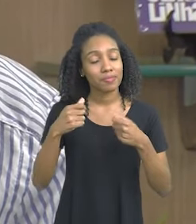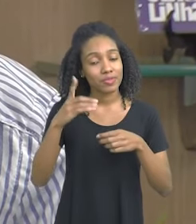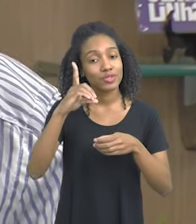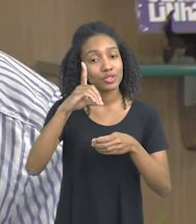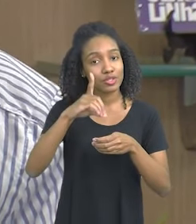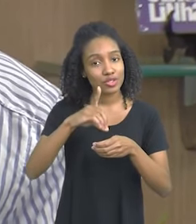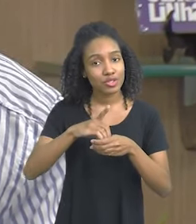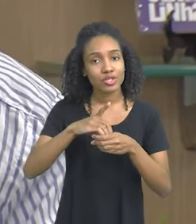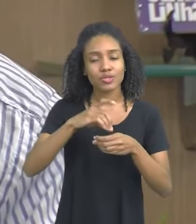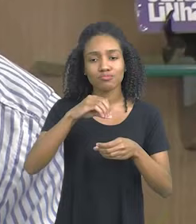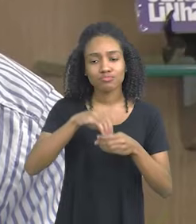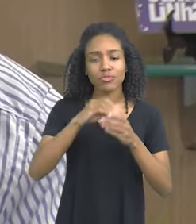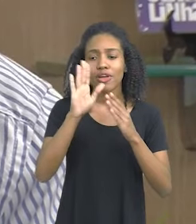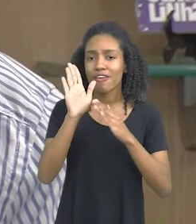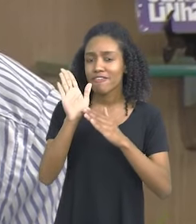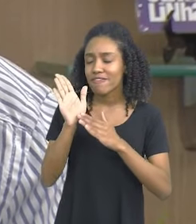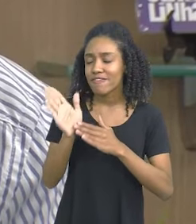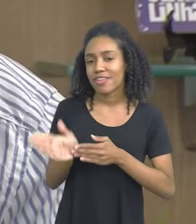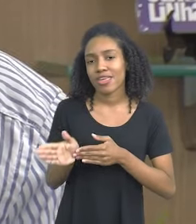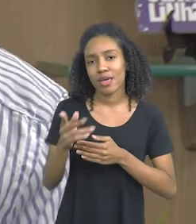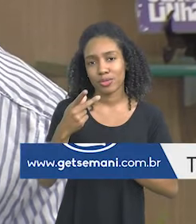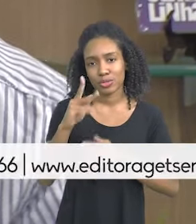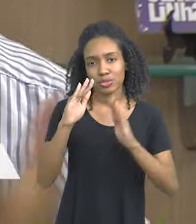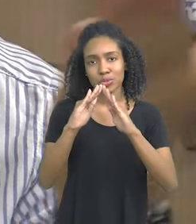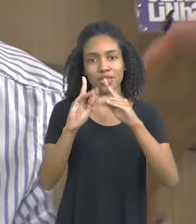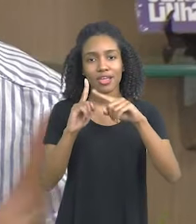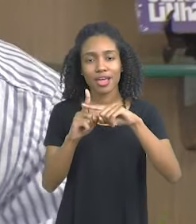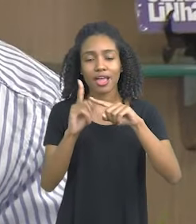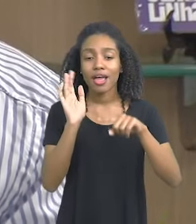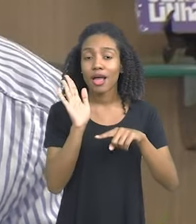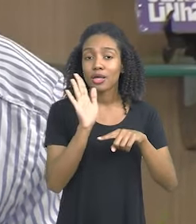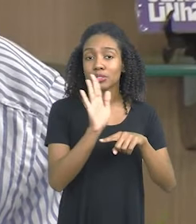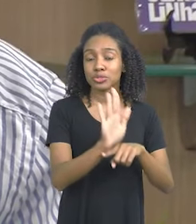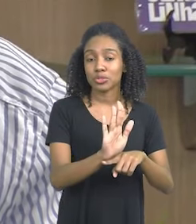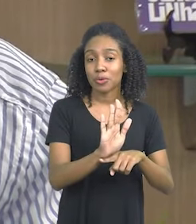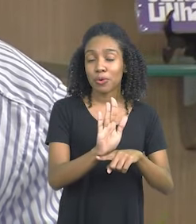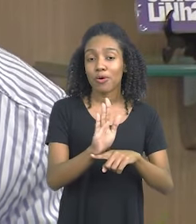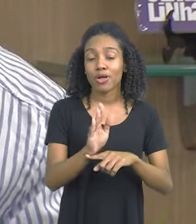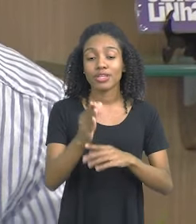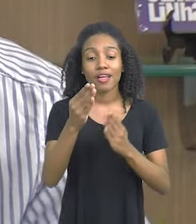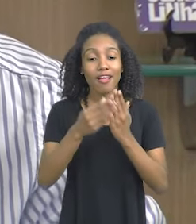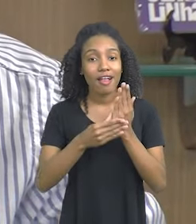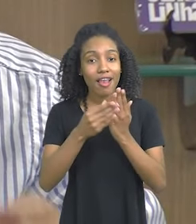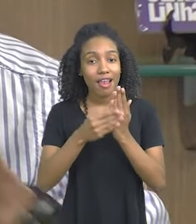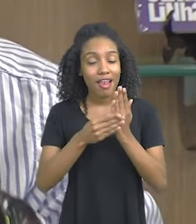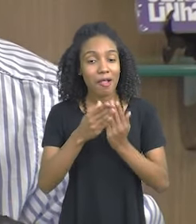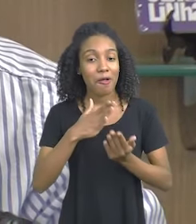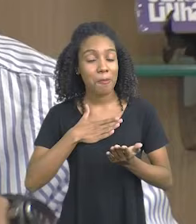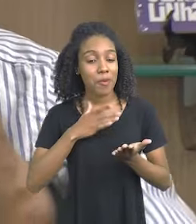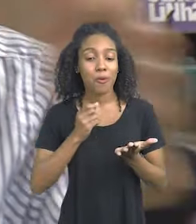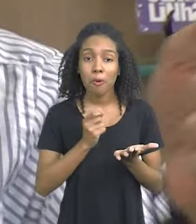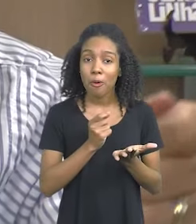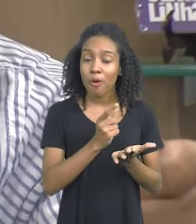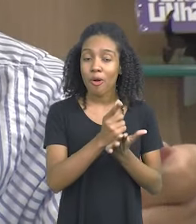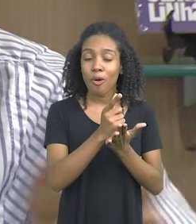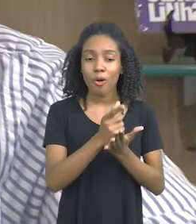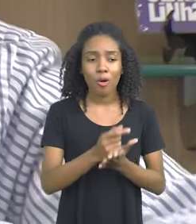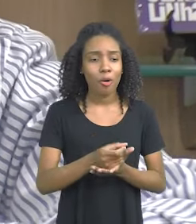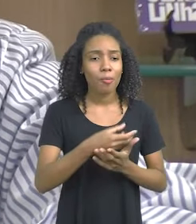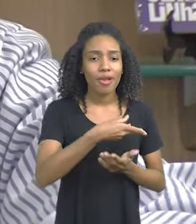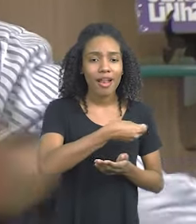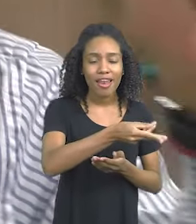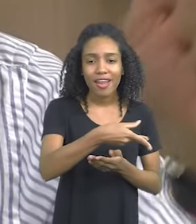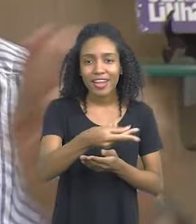na sua igreja, seja um ofertante, ajude, compre os livros do pastor Jorge Linhares, distribua, dê para os